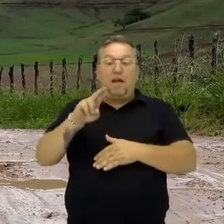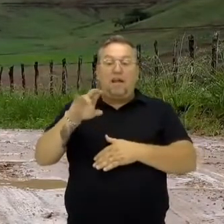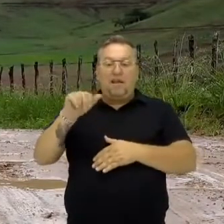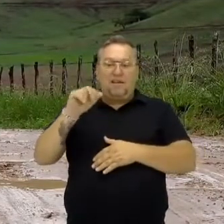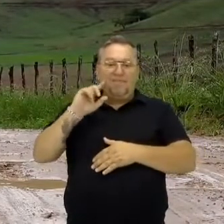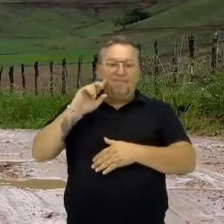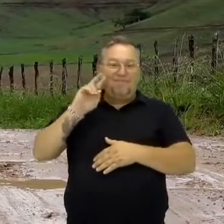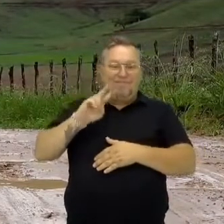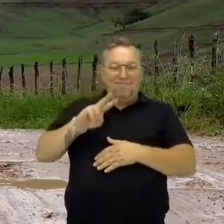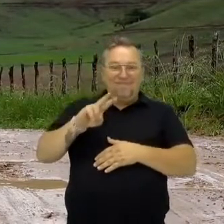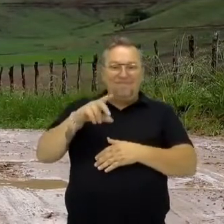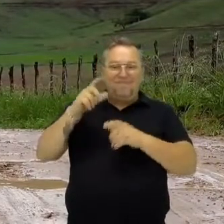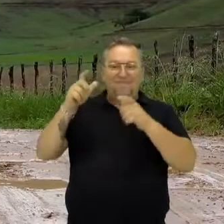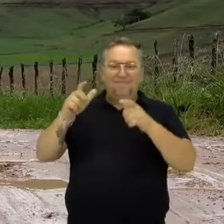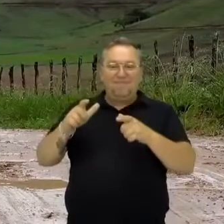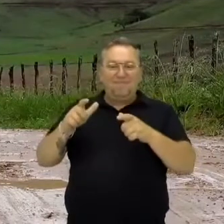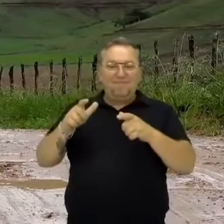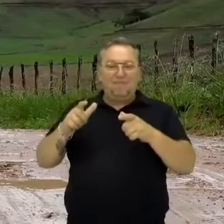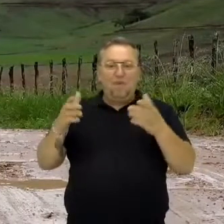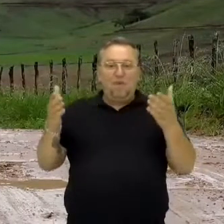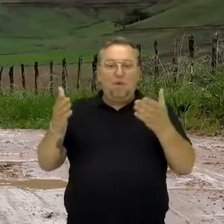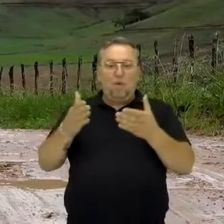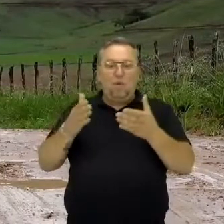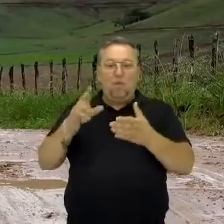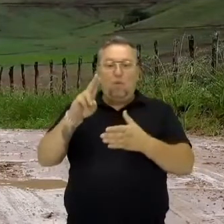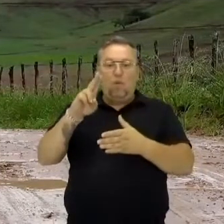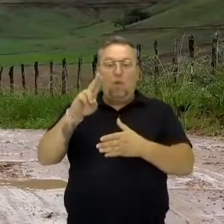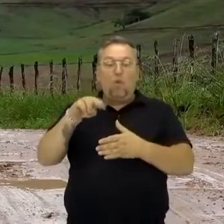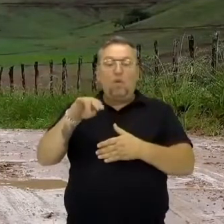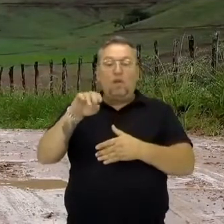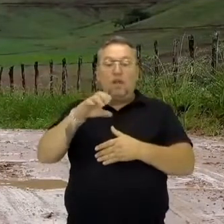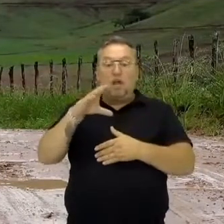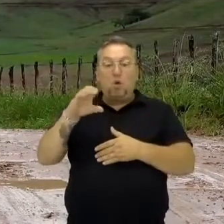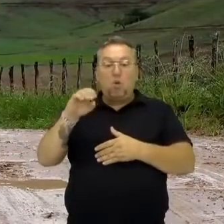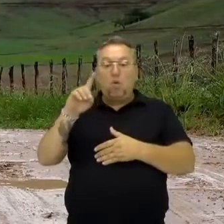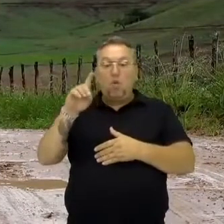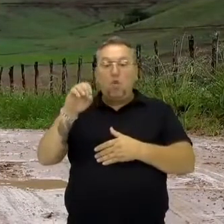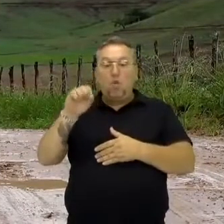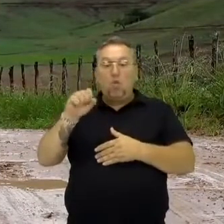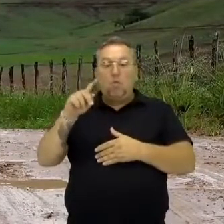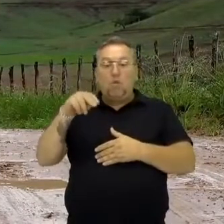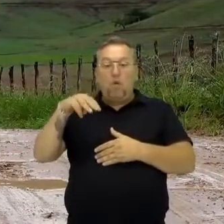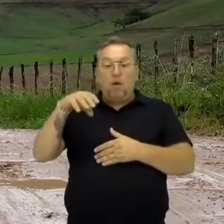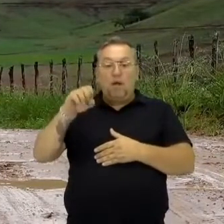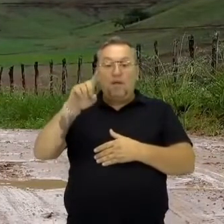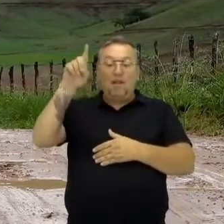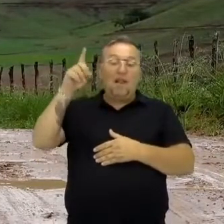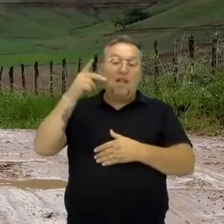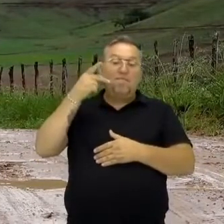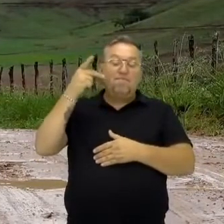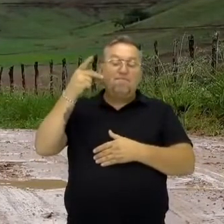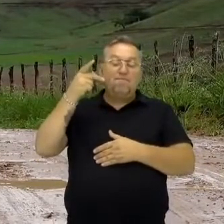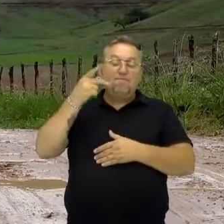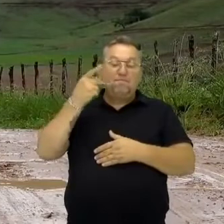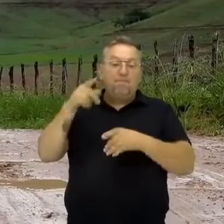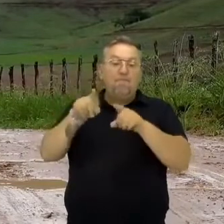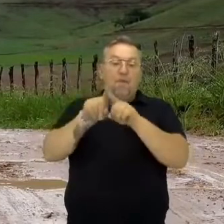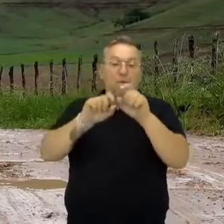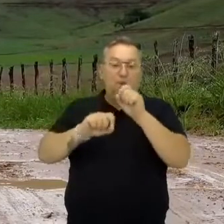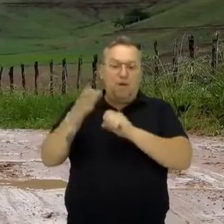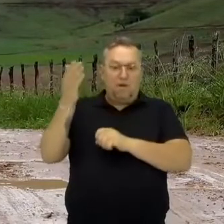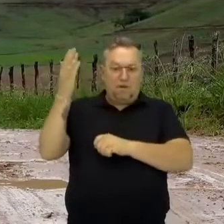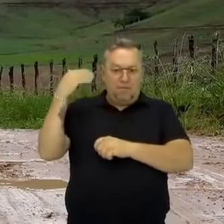de Palmares, né? Ela está localizada no atual município de União dos Palmares, no estado de Alagoas. A época do Quilombo